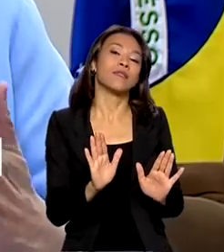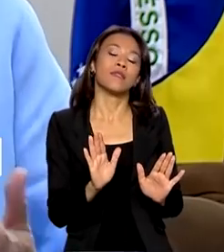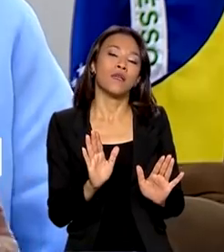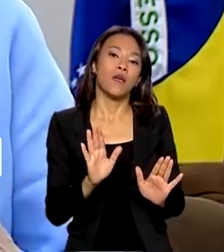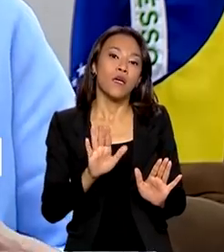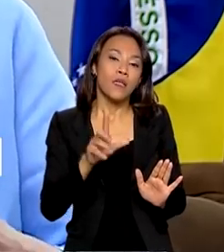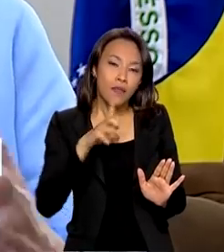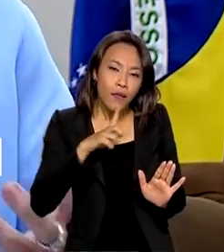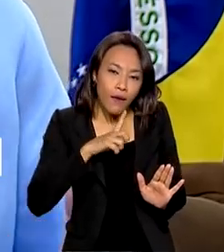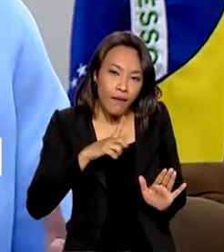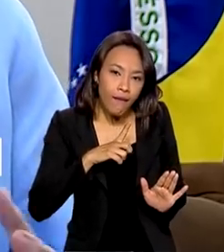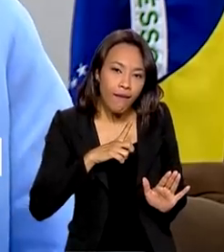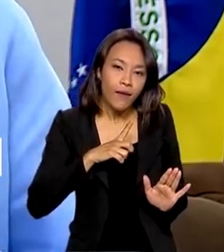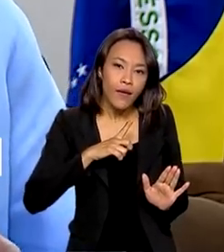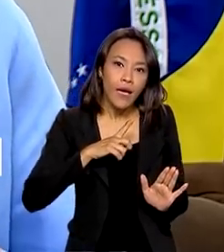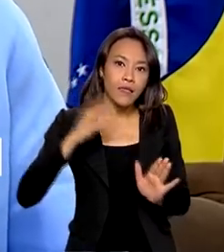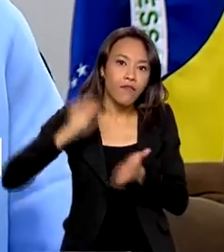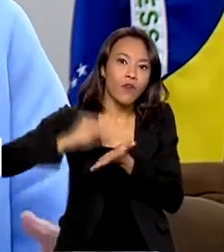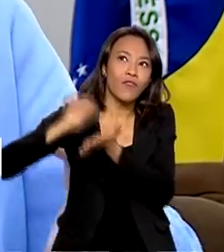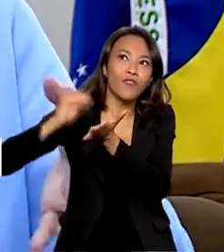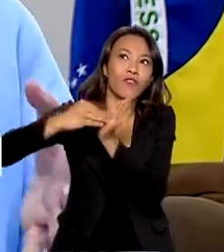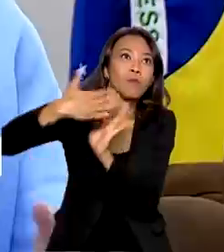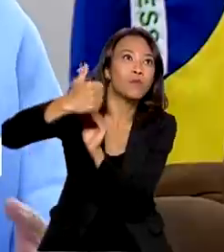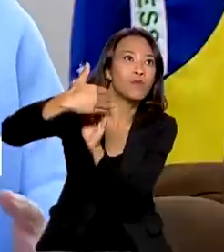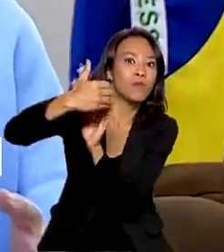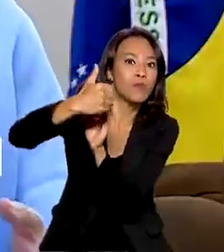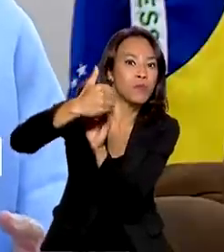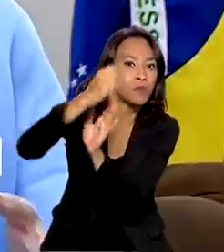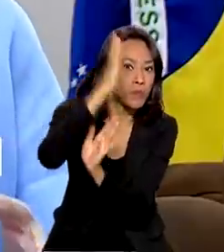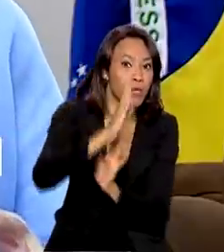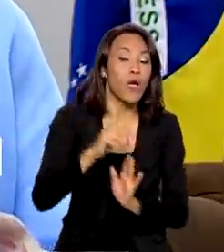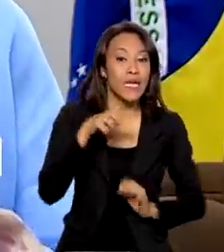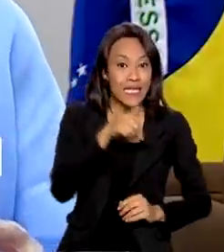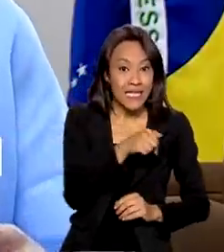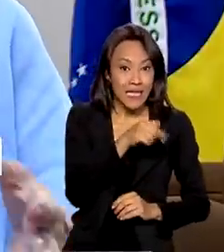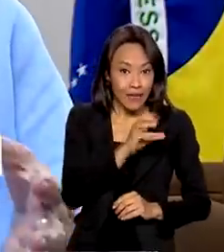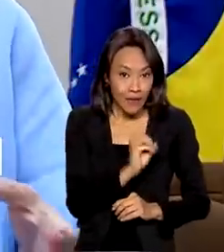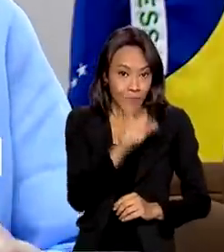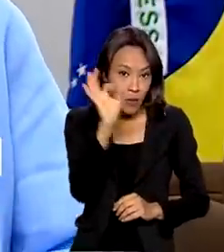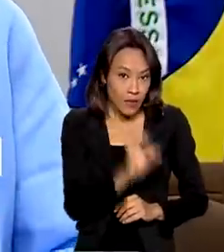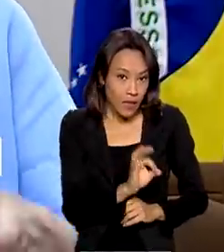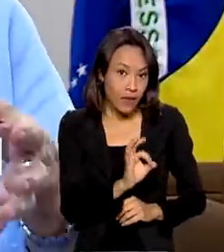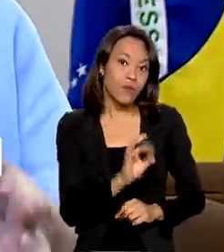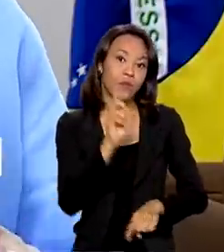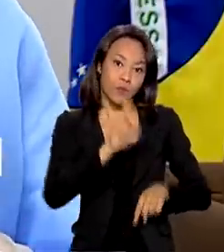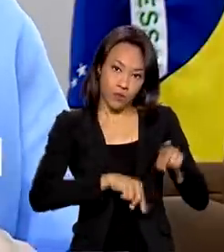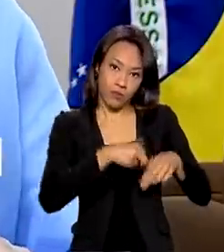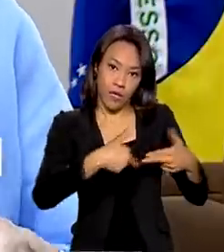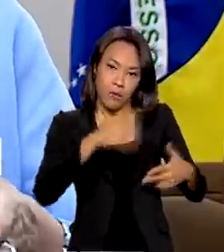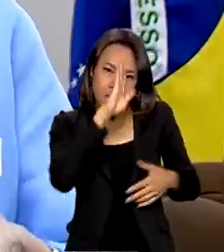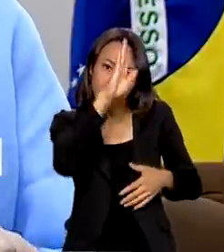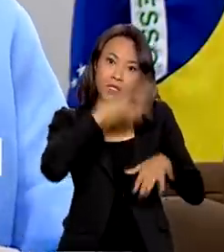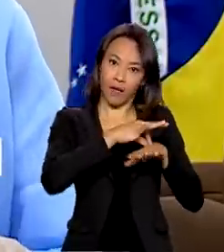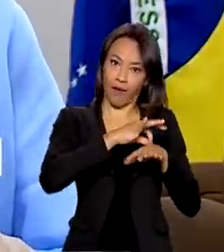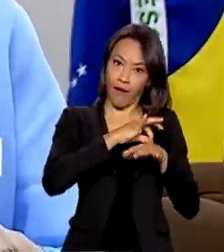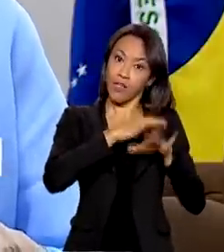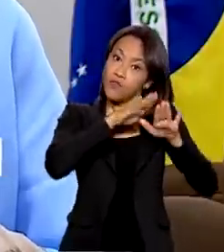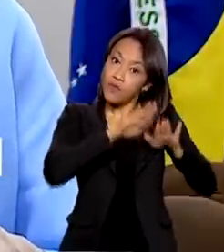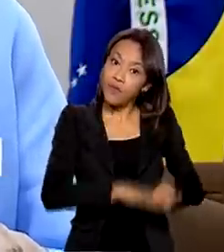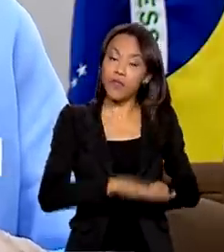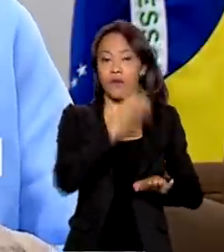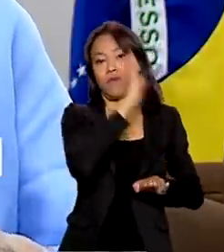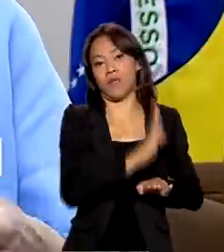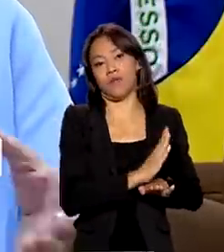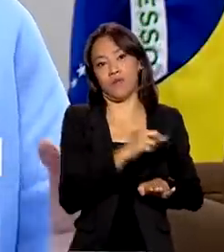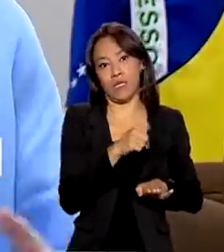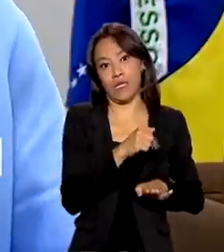você é tem essa demanda Internacional e setenta por cento dos nossos produtos principalmente das carnes ficam